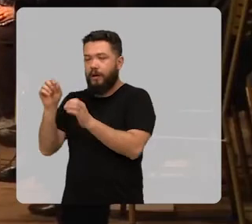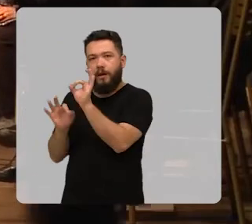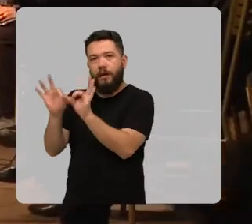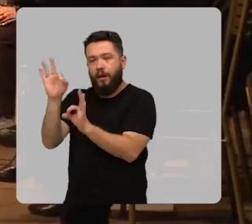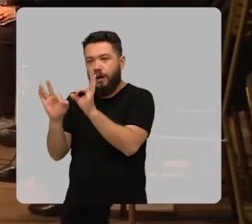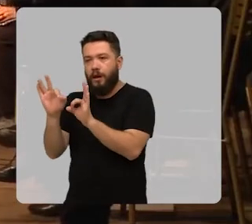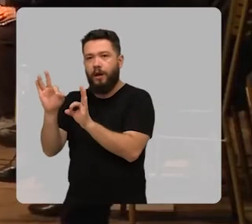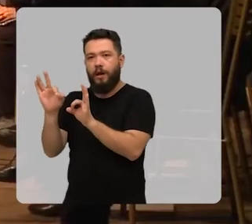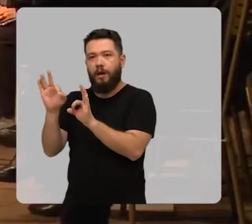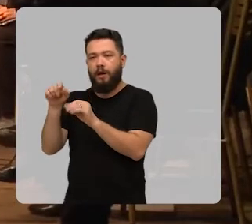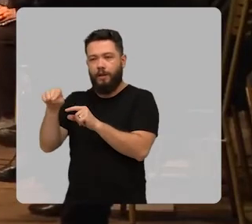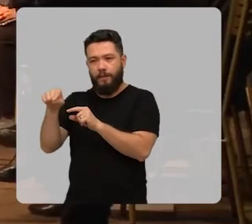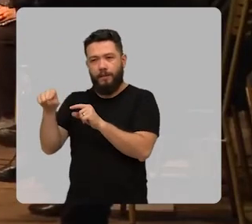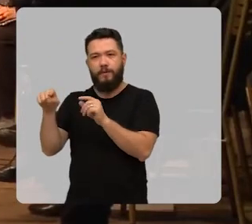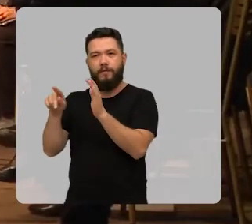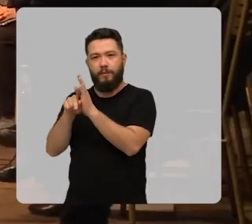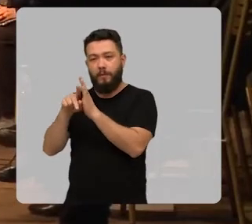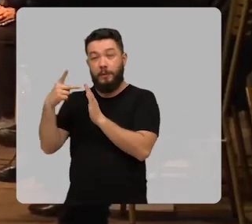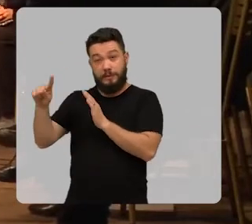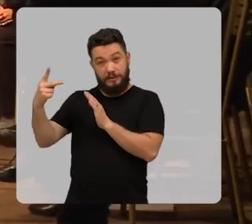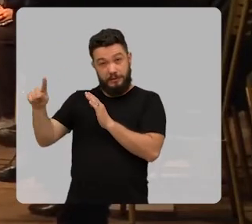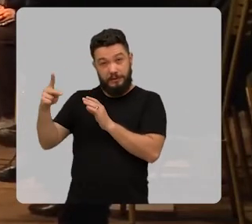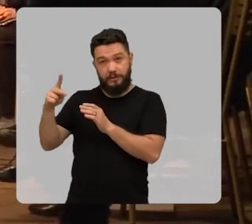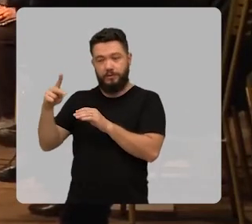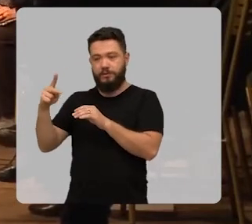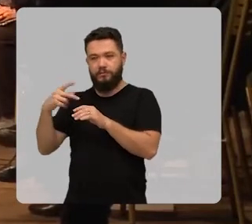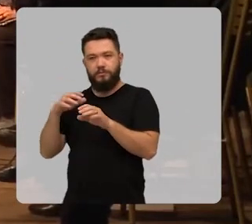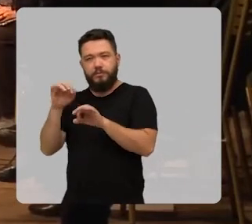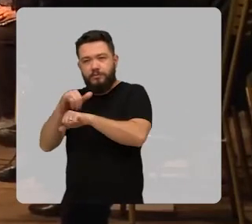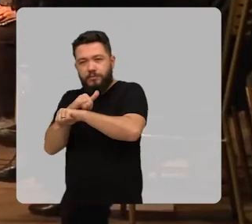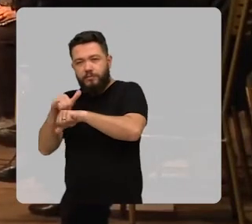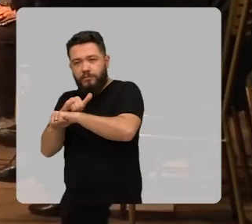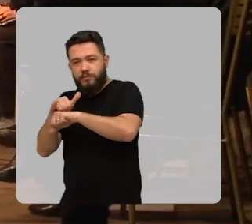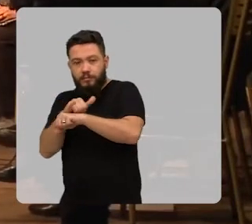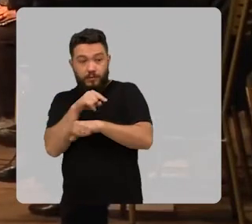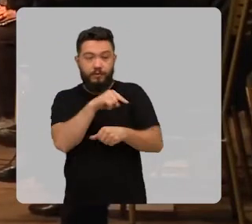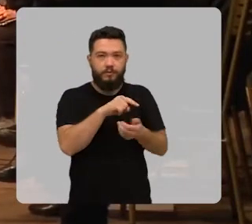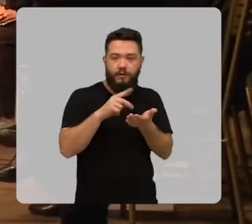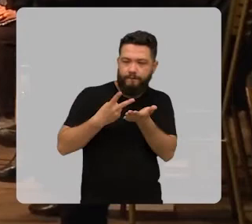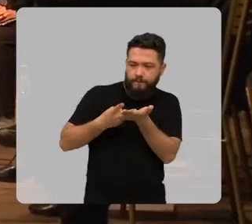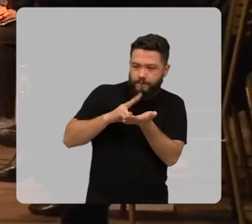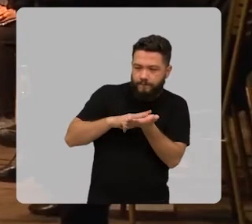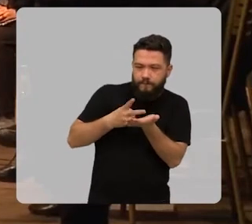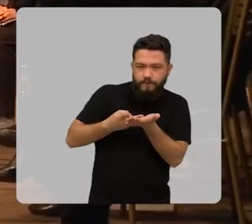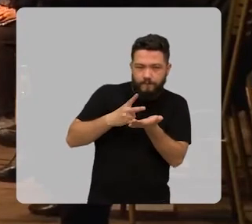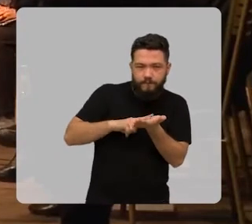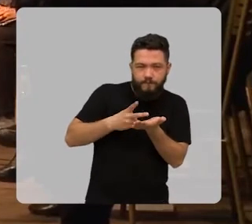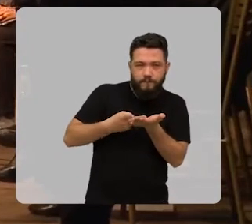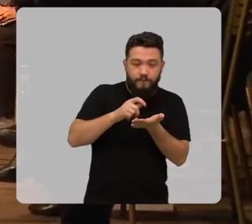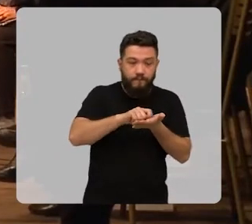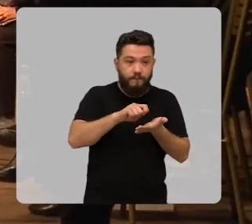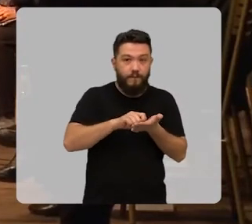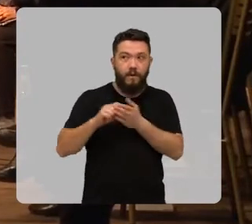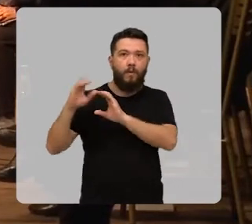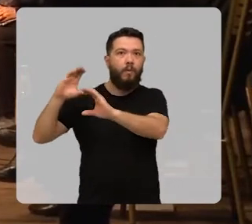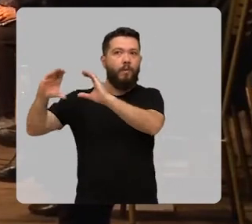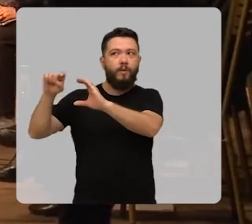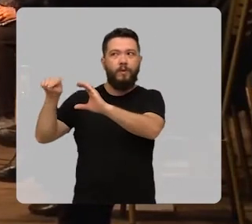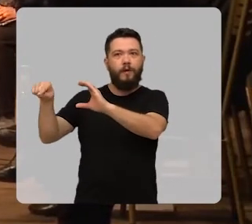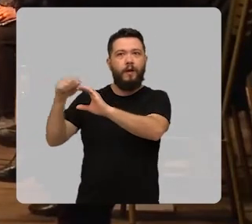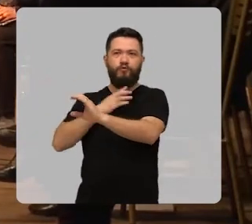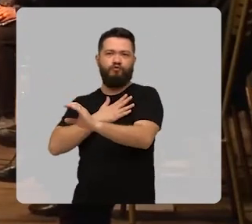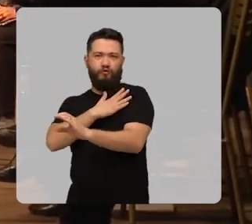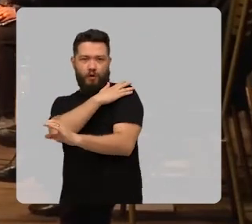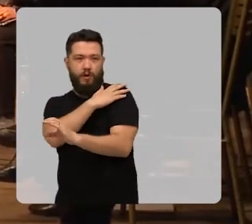ultra eles começaram a decifrar o sistema enigma o sistema nazista que basicamente a Wehrmacht ou a Luftwaffe a